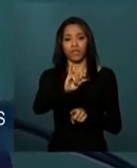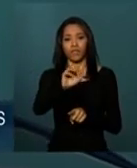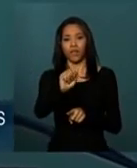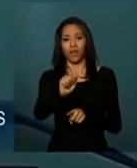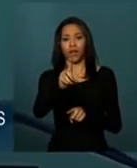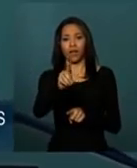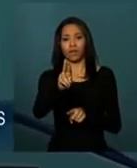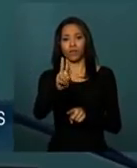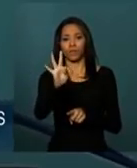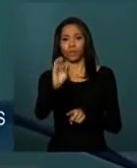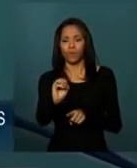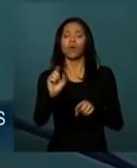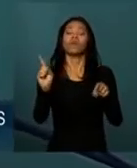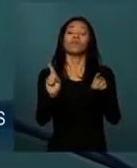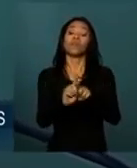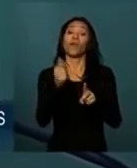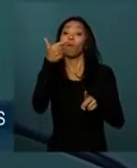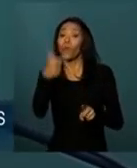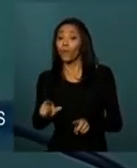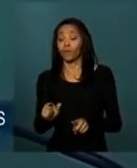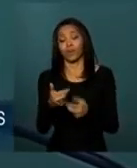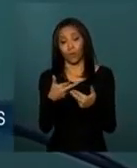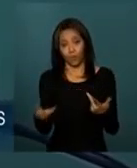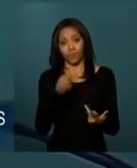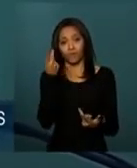Aí entra uma outra questão.